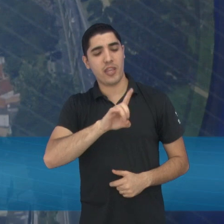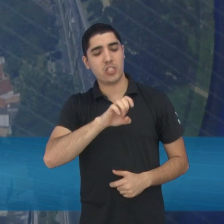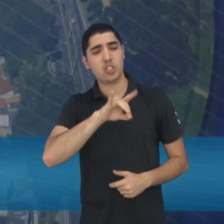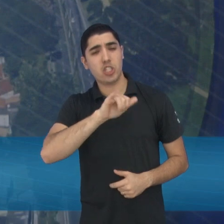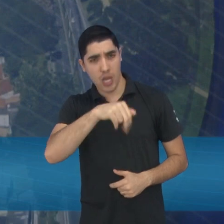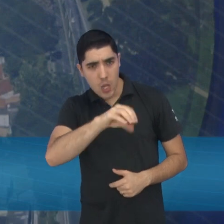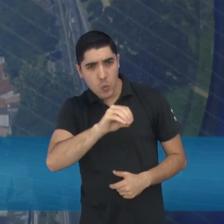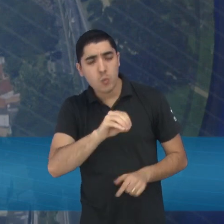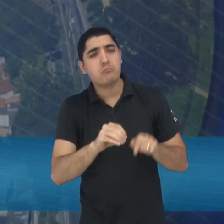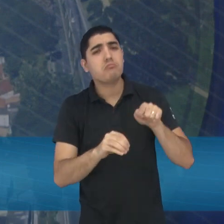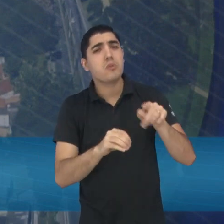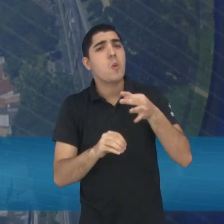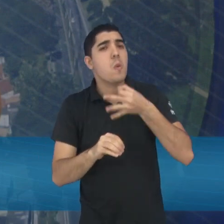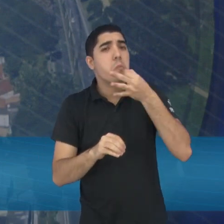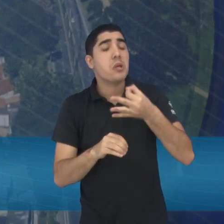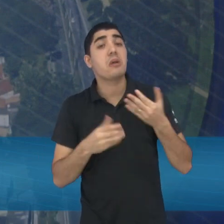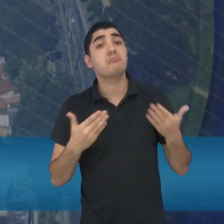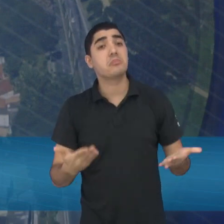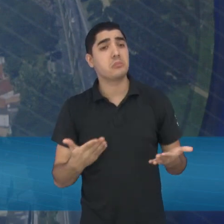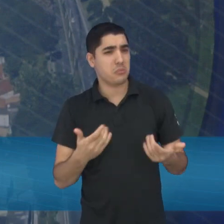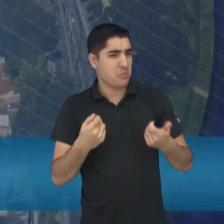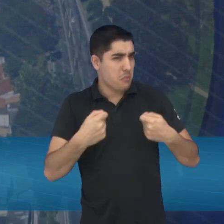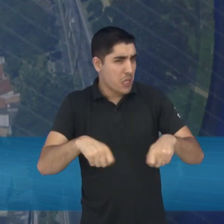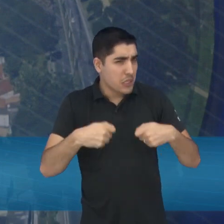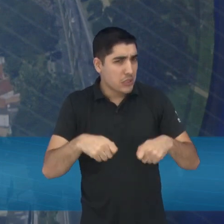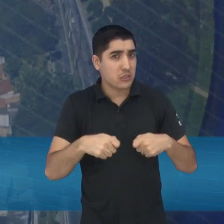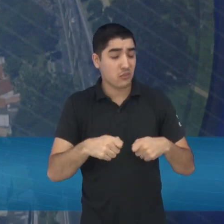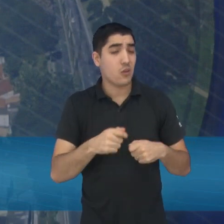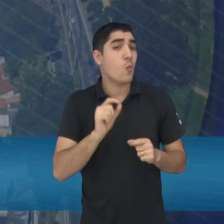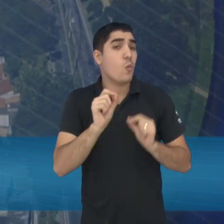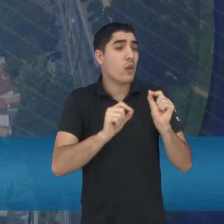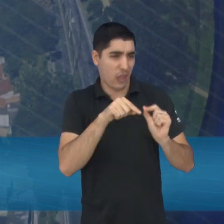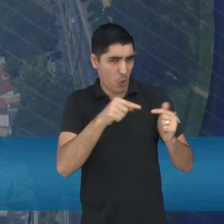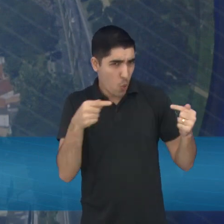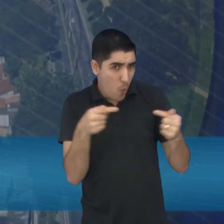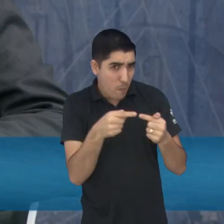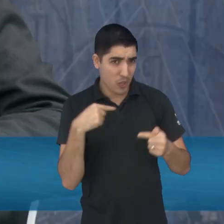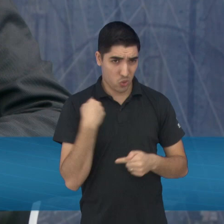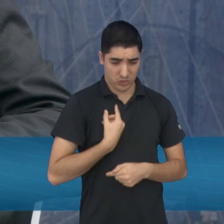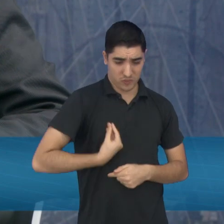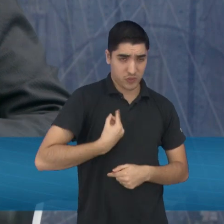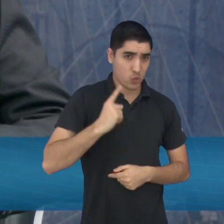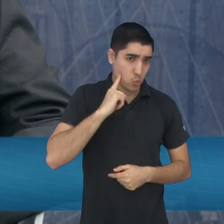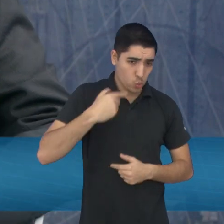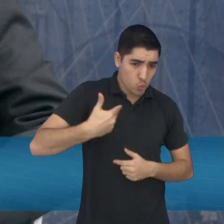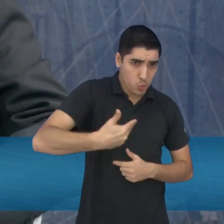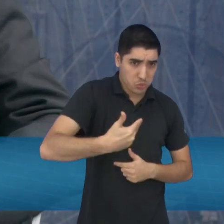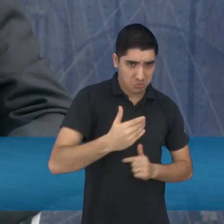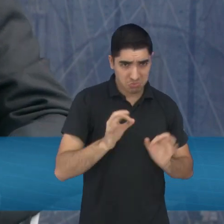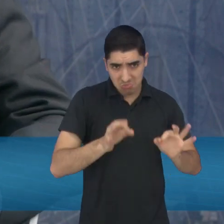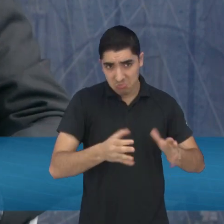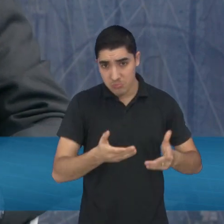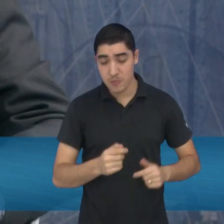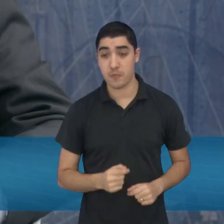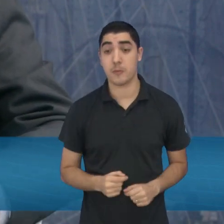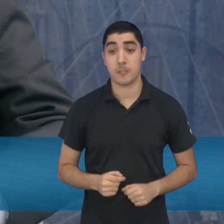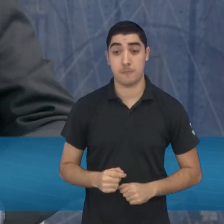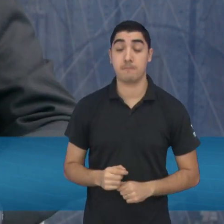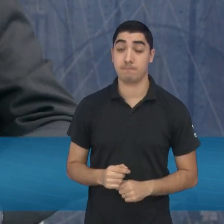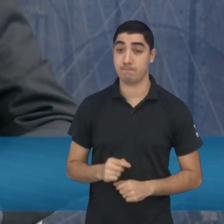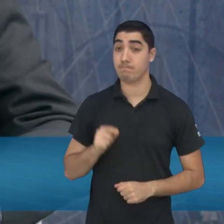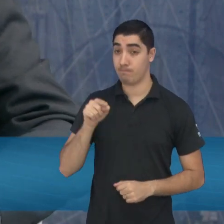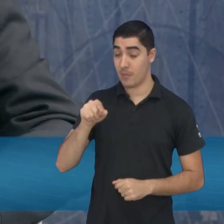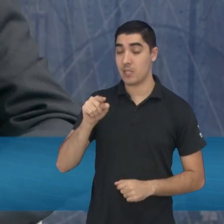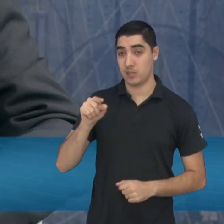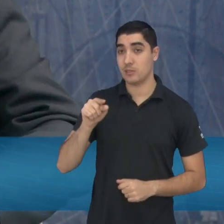é ok, que é preciso ser revisto de acordo com a nossa realidade? Eu tenho certeza que é urgente que